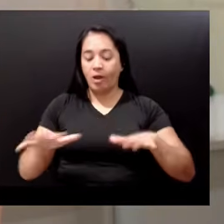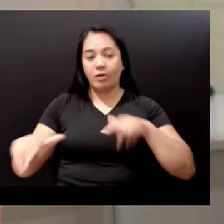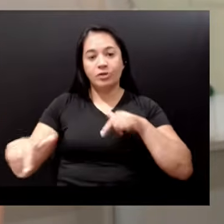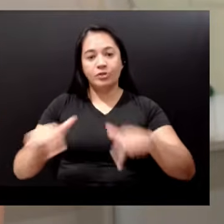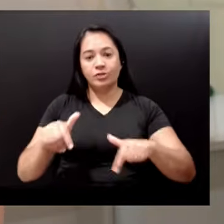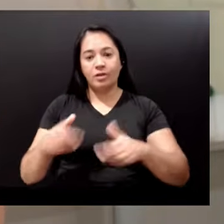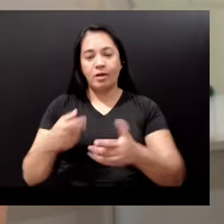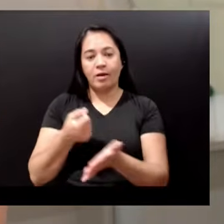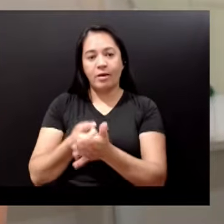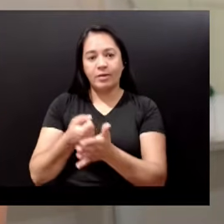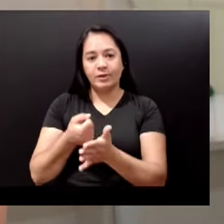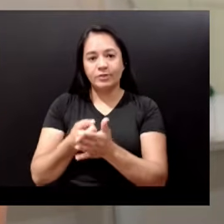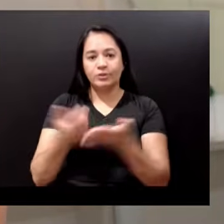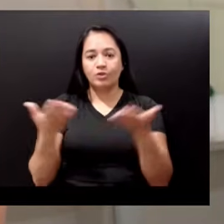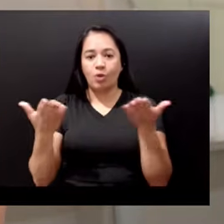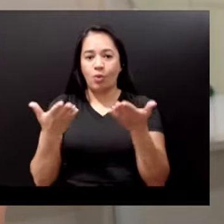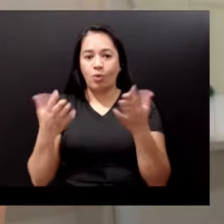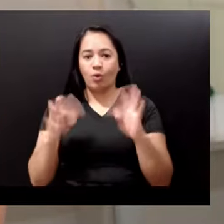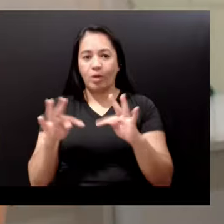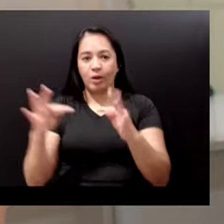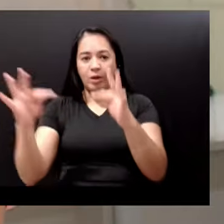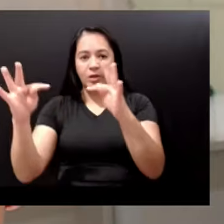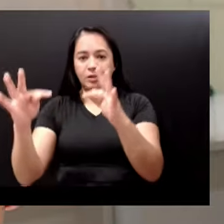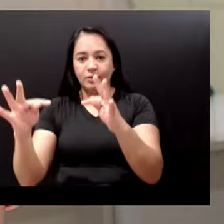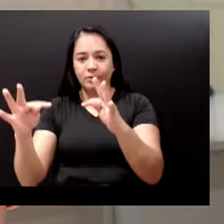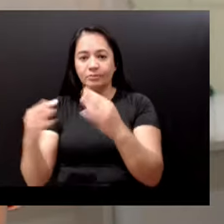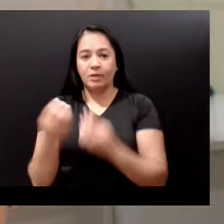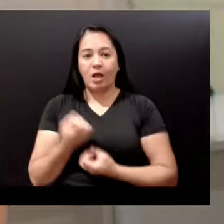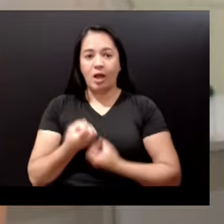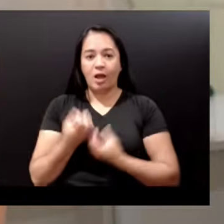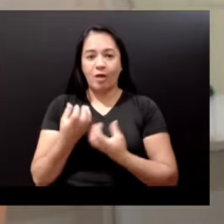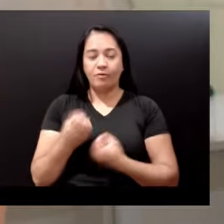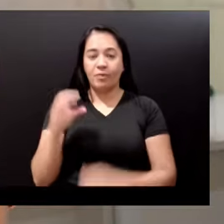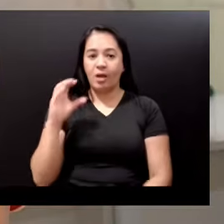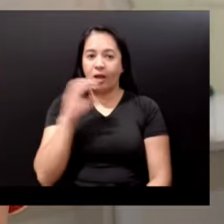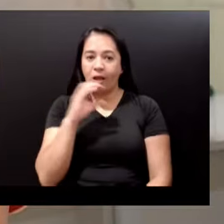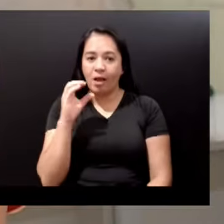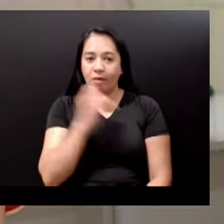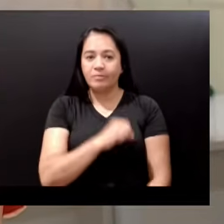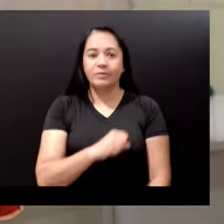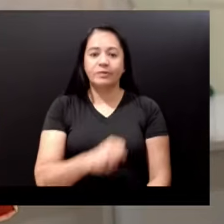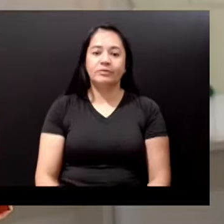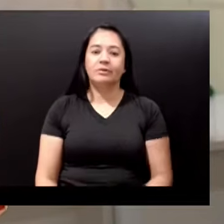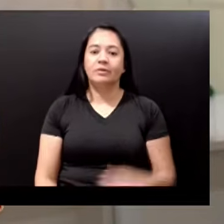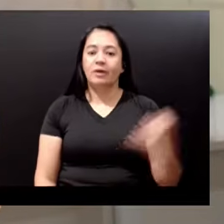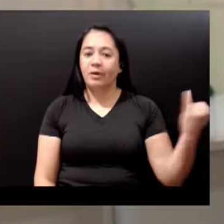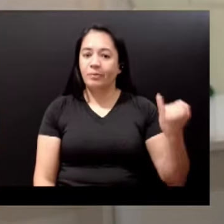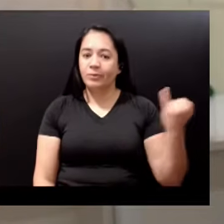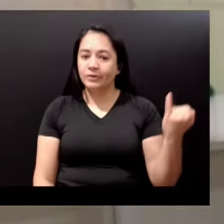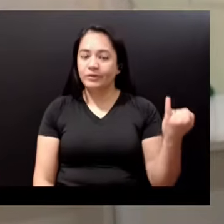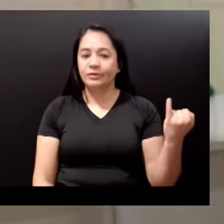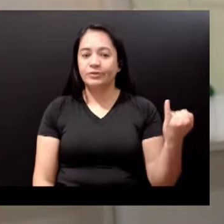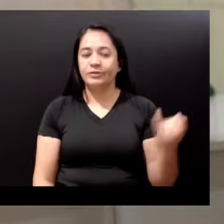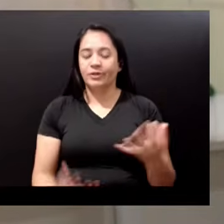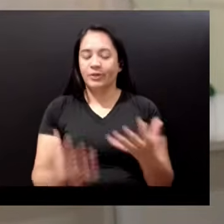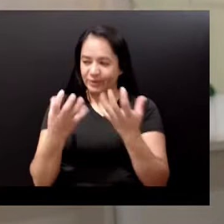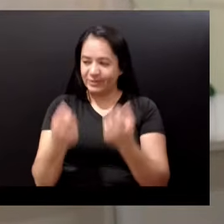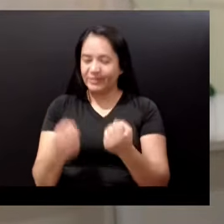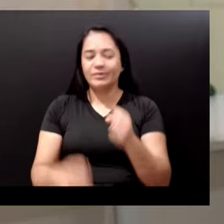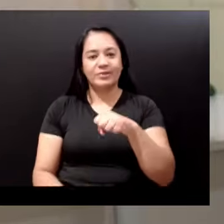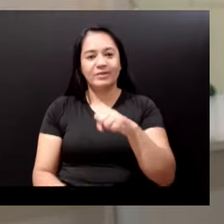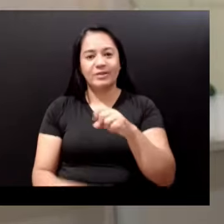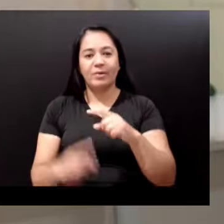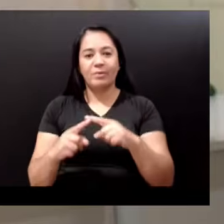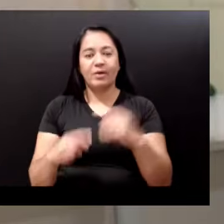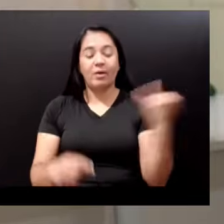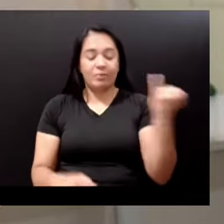hoje com a tecnologia, com a informação muito rápida é importante e sim, eu aceitaria fazer porque é importante para todas as